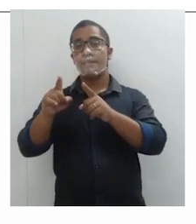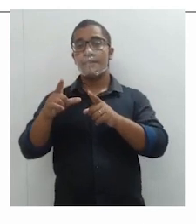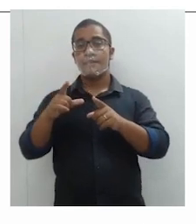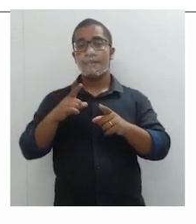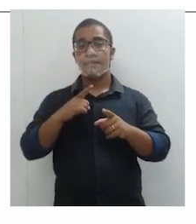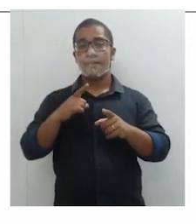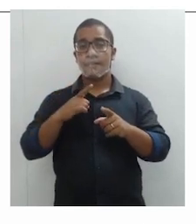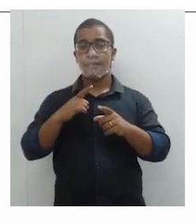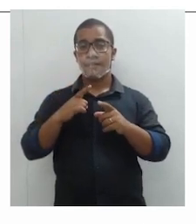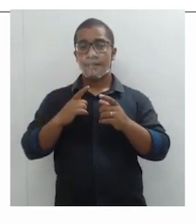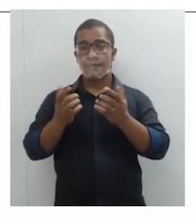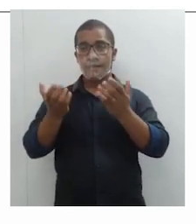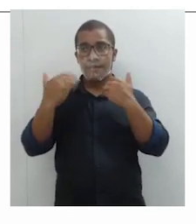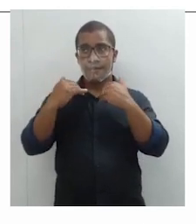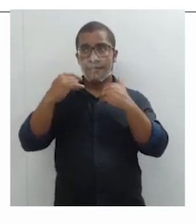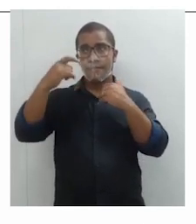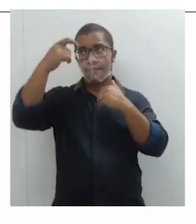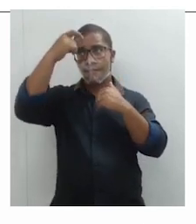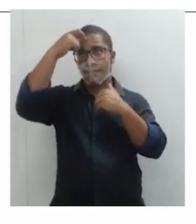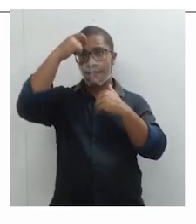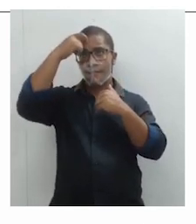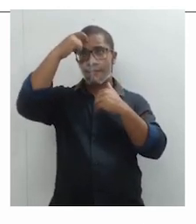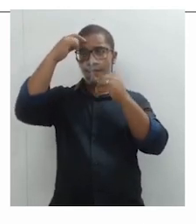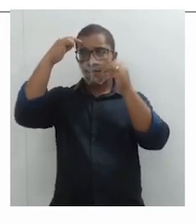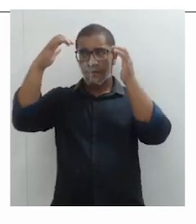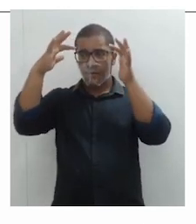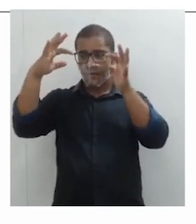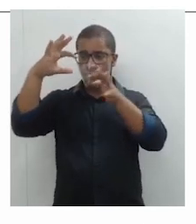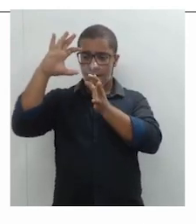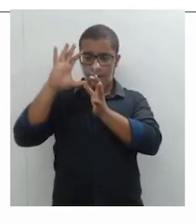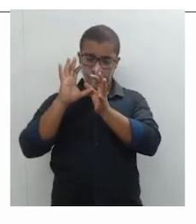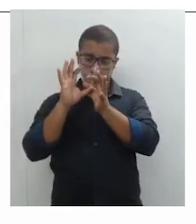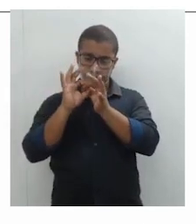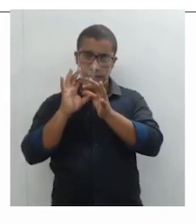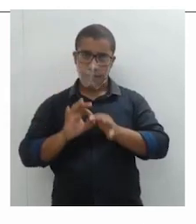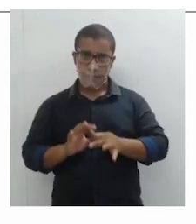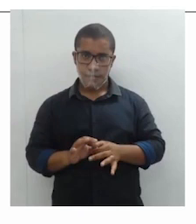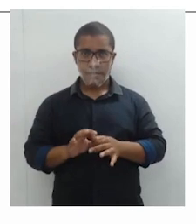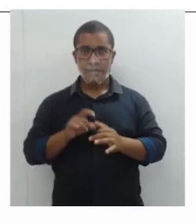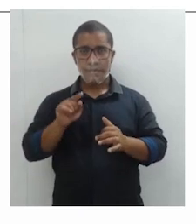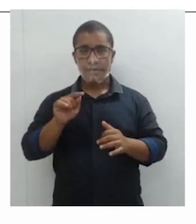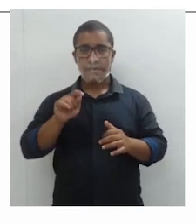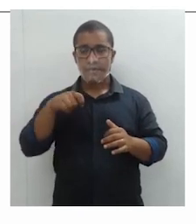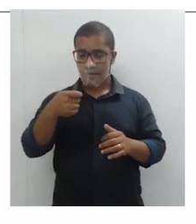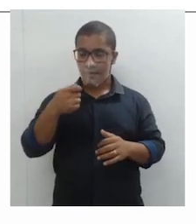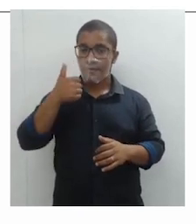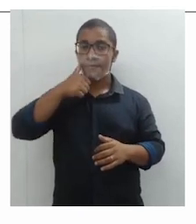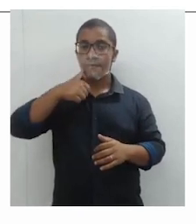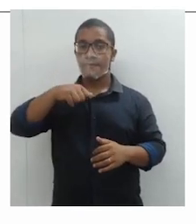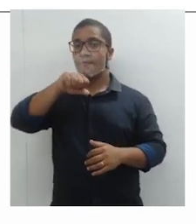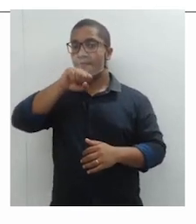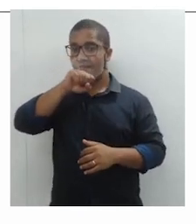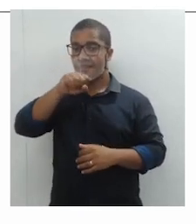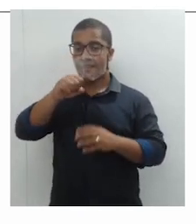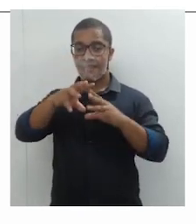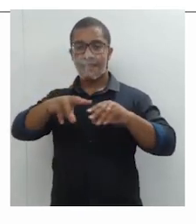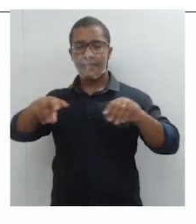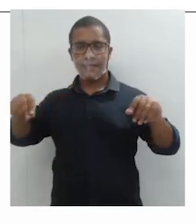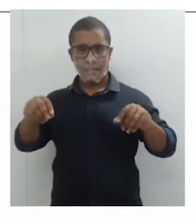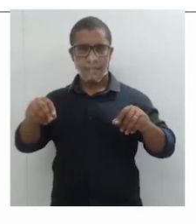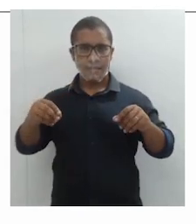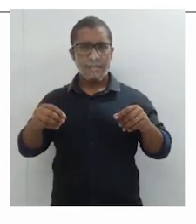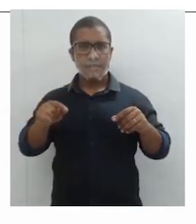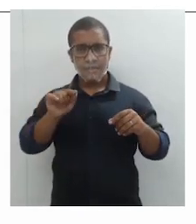intra e Extra psíquico Harmonia deste com a mãe Terra Olha a palavra Mãe Terra